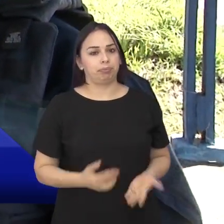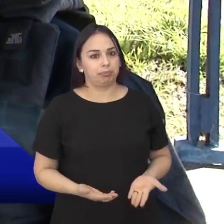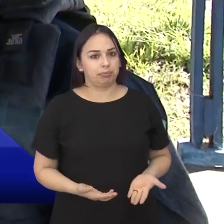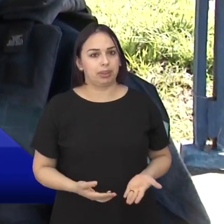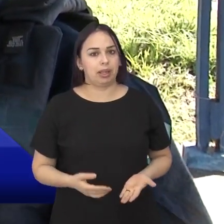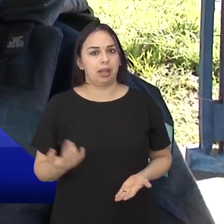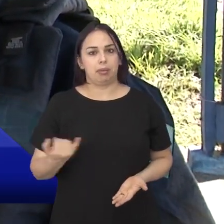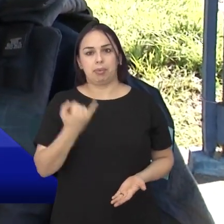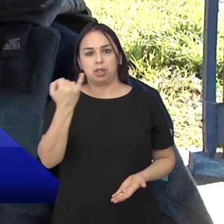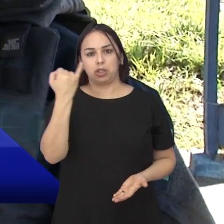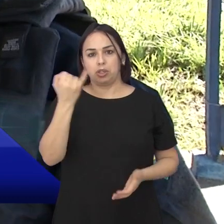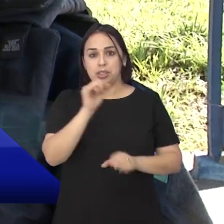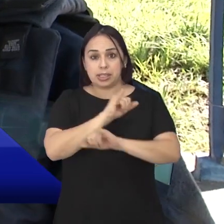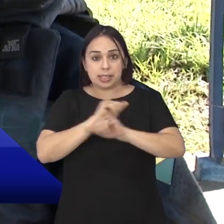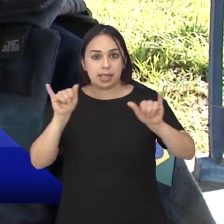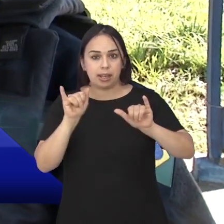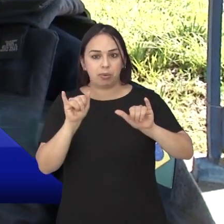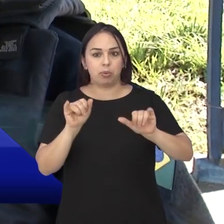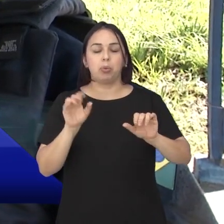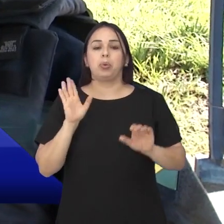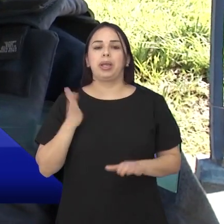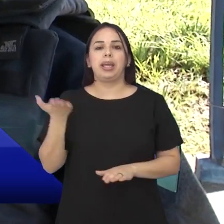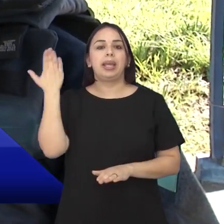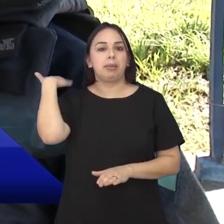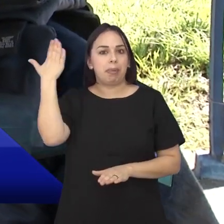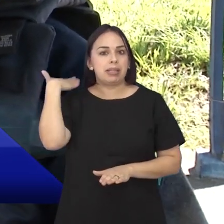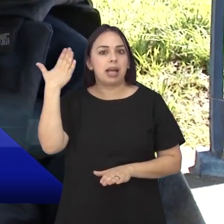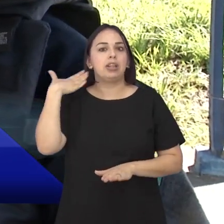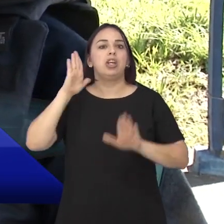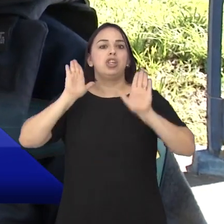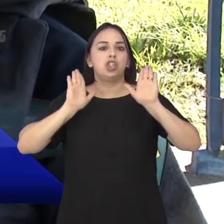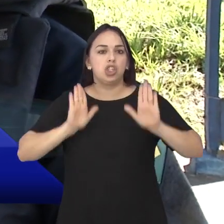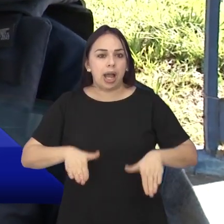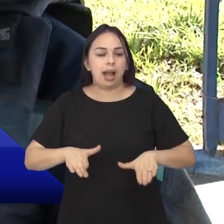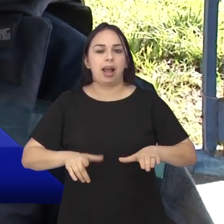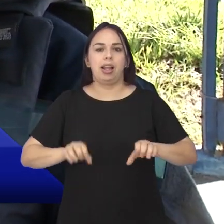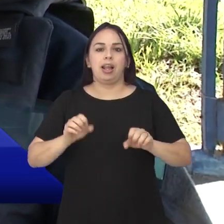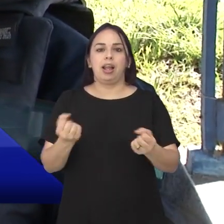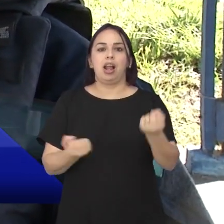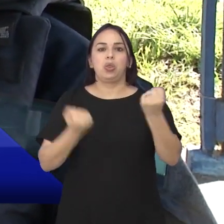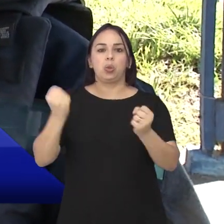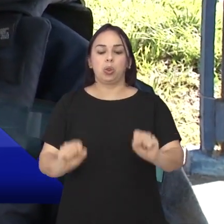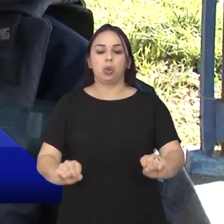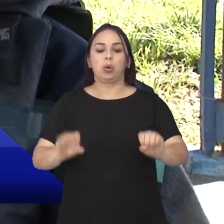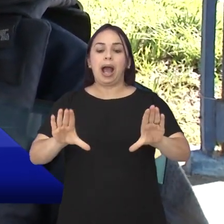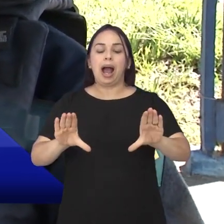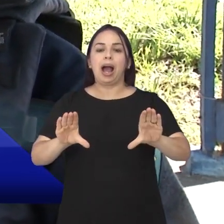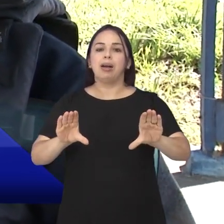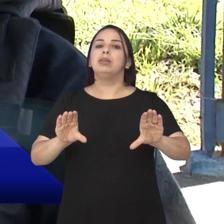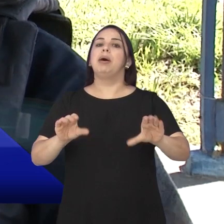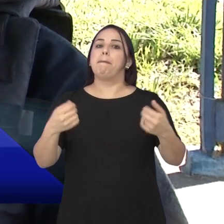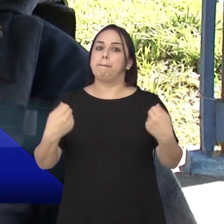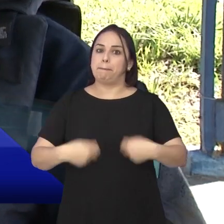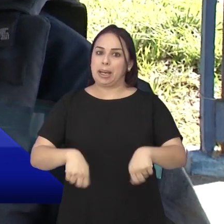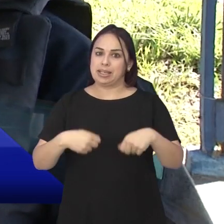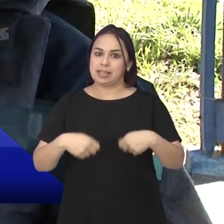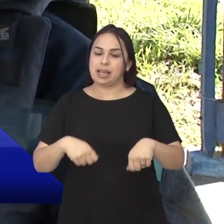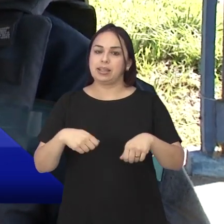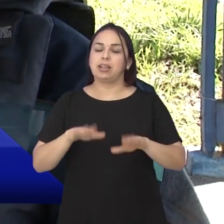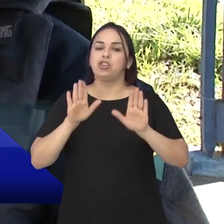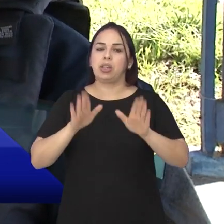importante dizer que o farol aceso já era uma recomendação desde o início do CTB. Né? As primeiras resoluções já falavam sobre